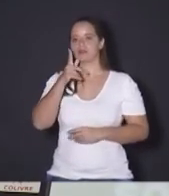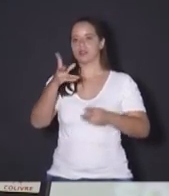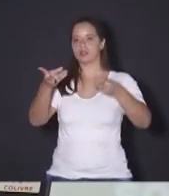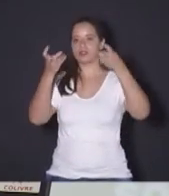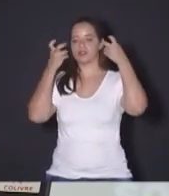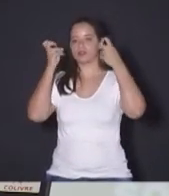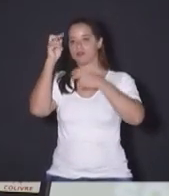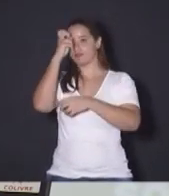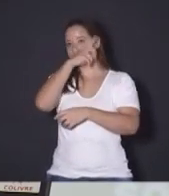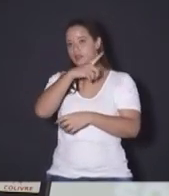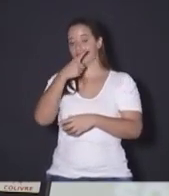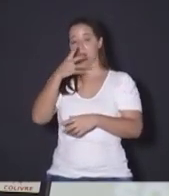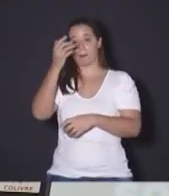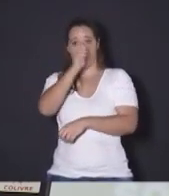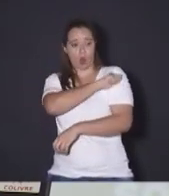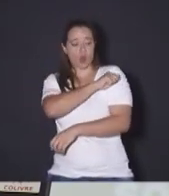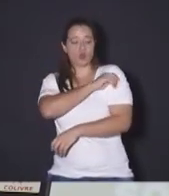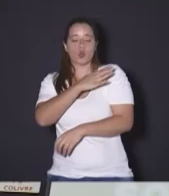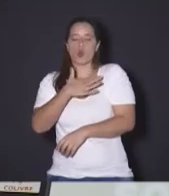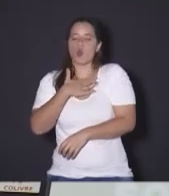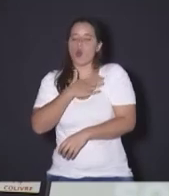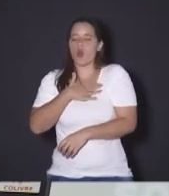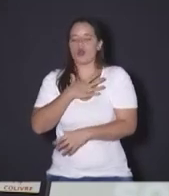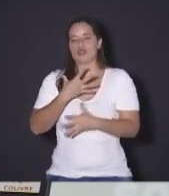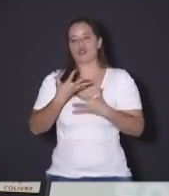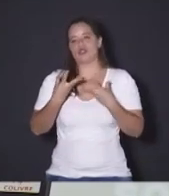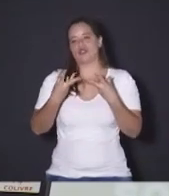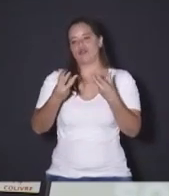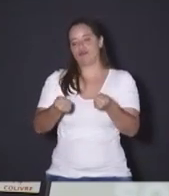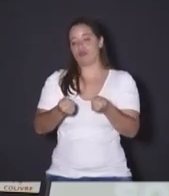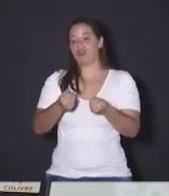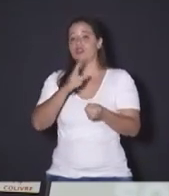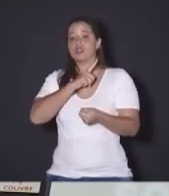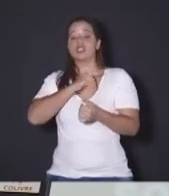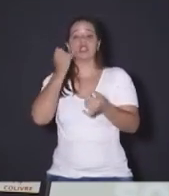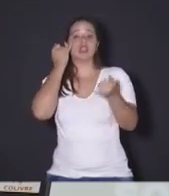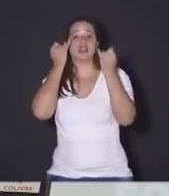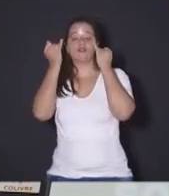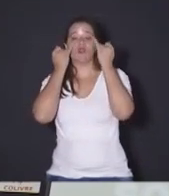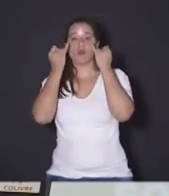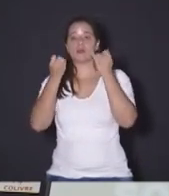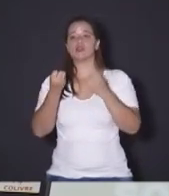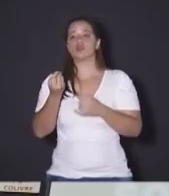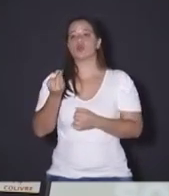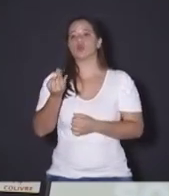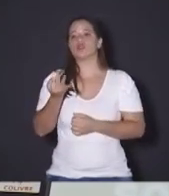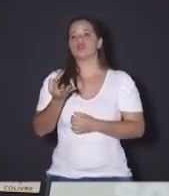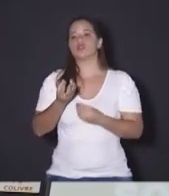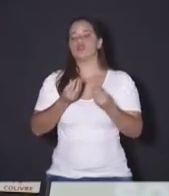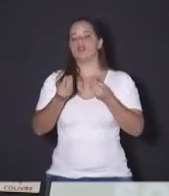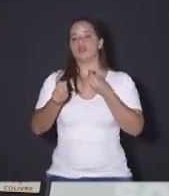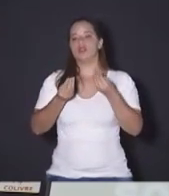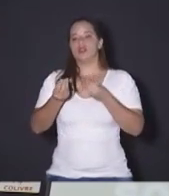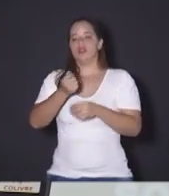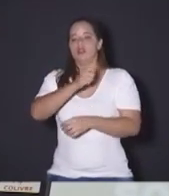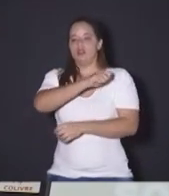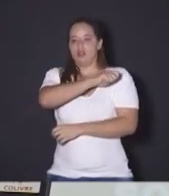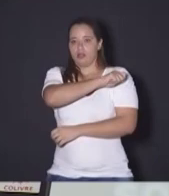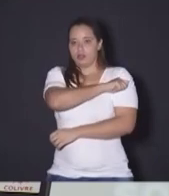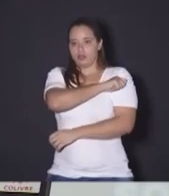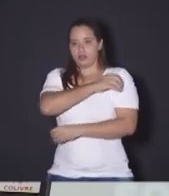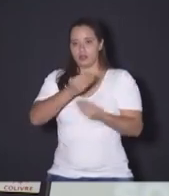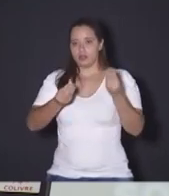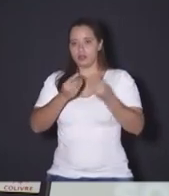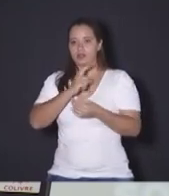que os alunos gostam bastante disso e agora a gente tem informação quantificada de como os alunos têm gostado